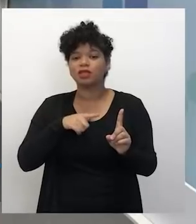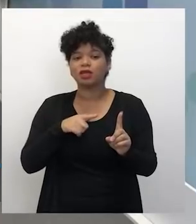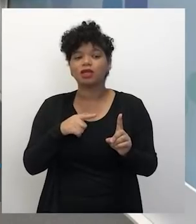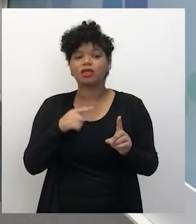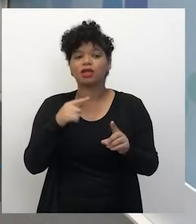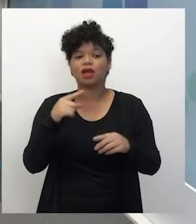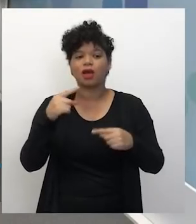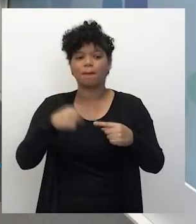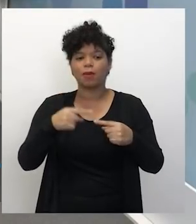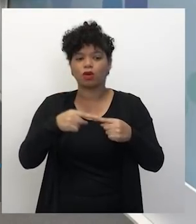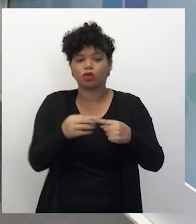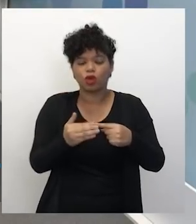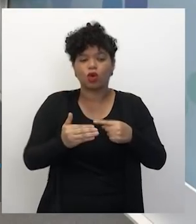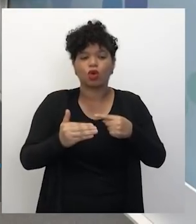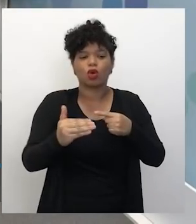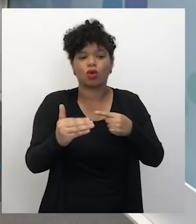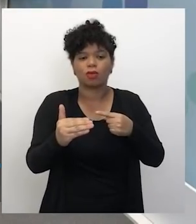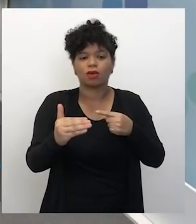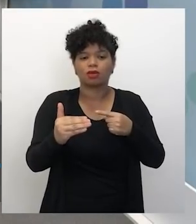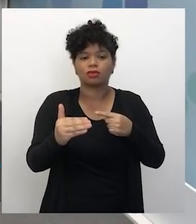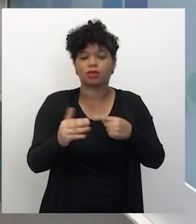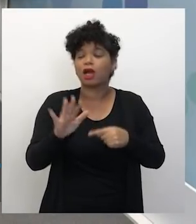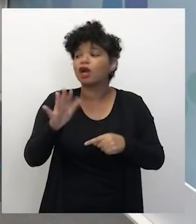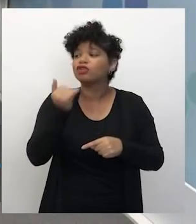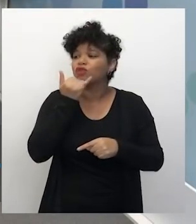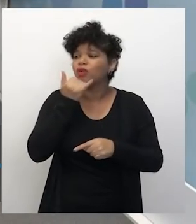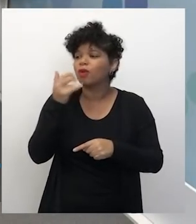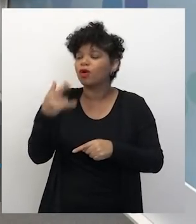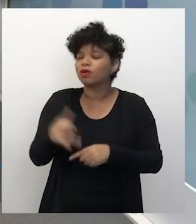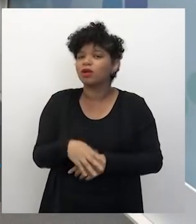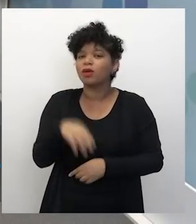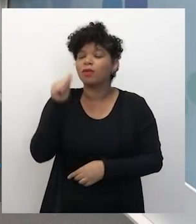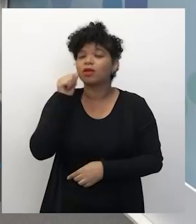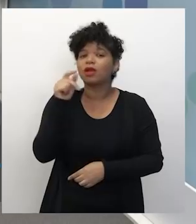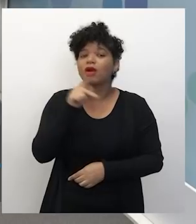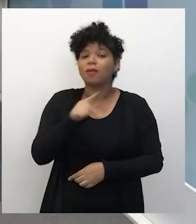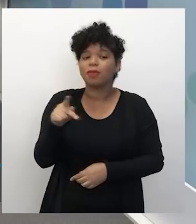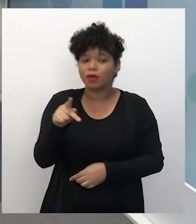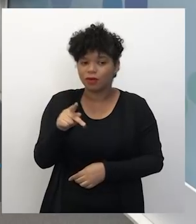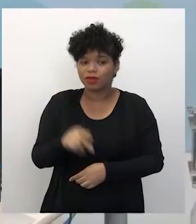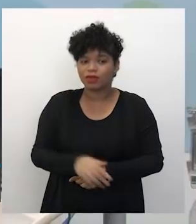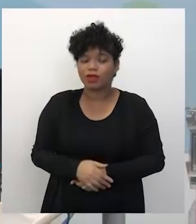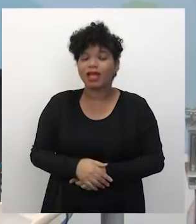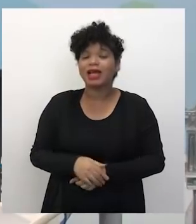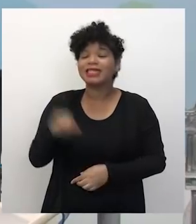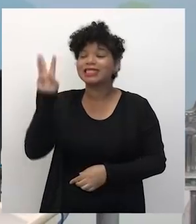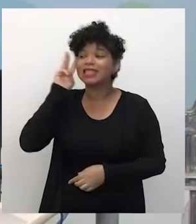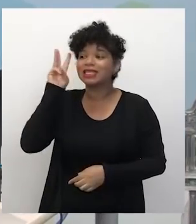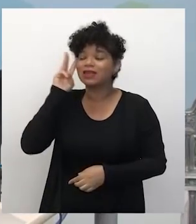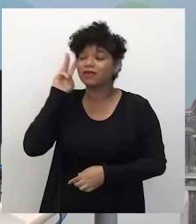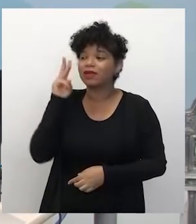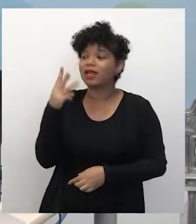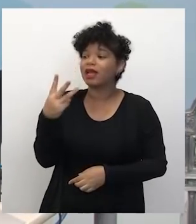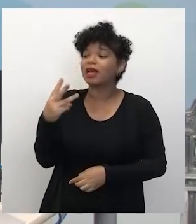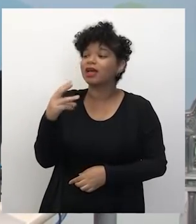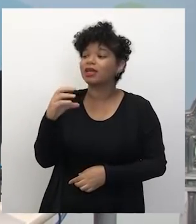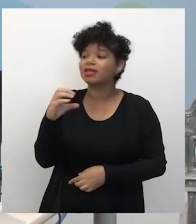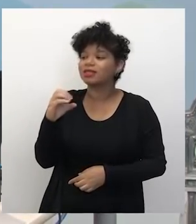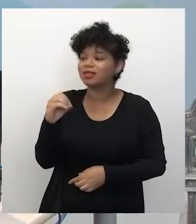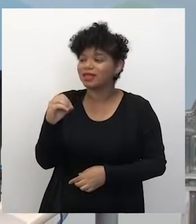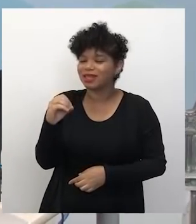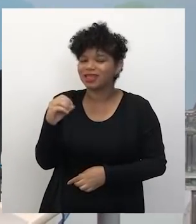um ponto histórico. Eu entendi histórico agora. Desculpa te interromper, mas a Pro Aline colocou terça-feira, 30 de março, foi a resposta de